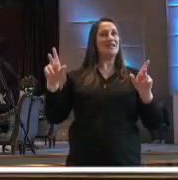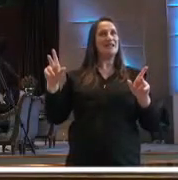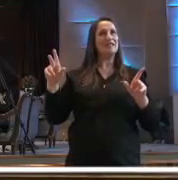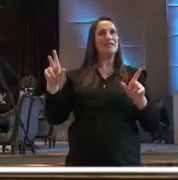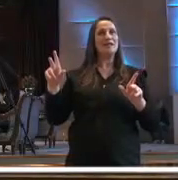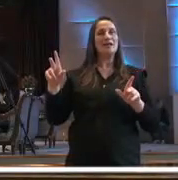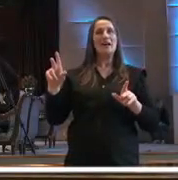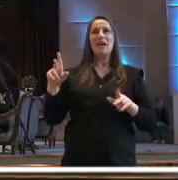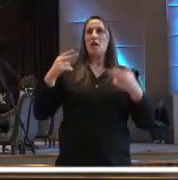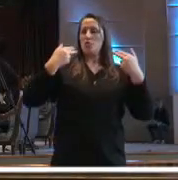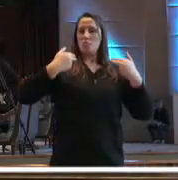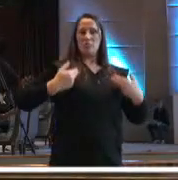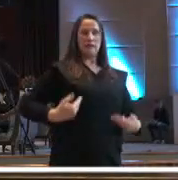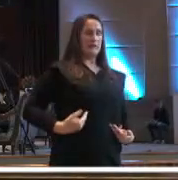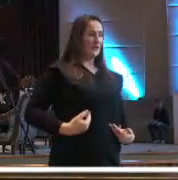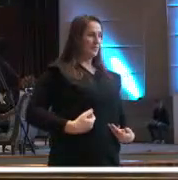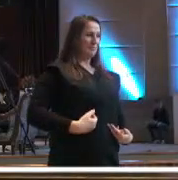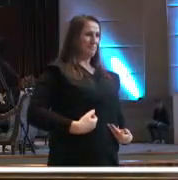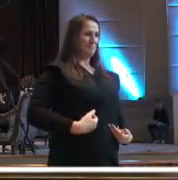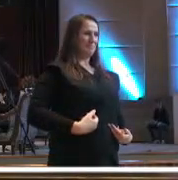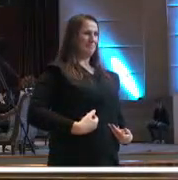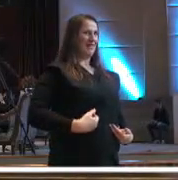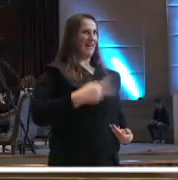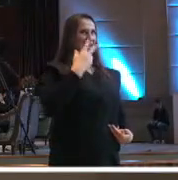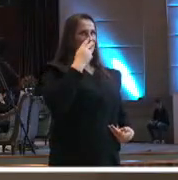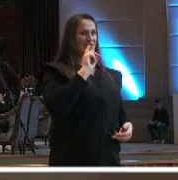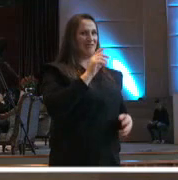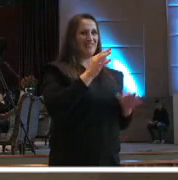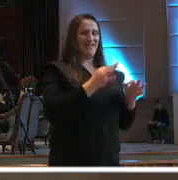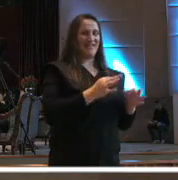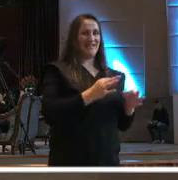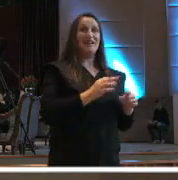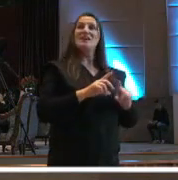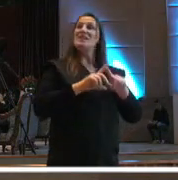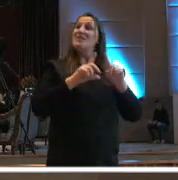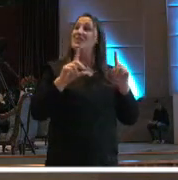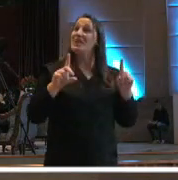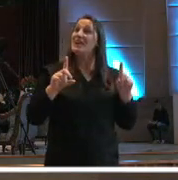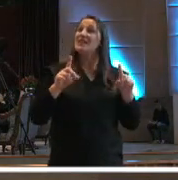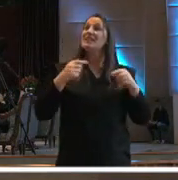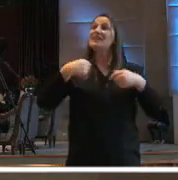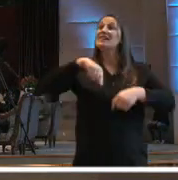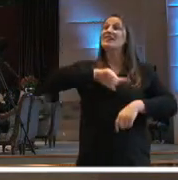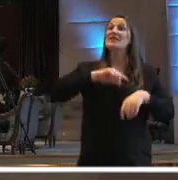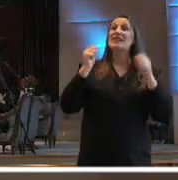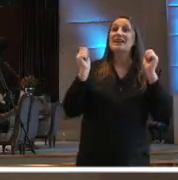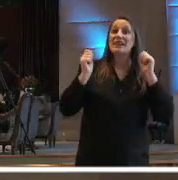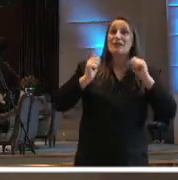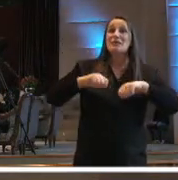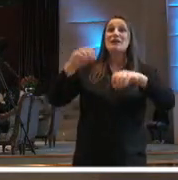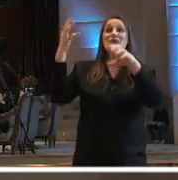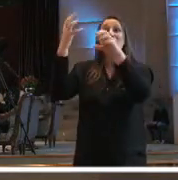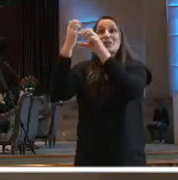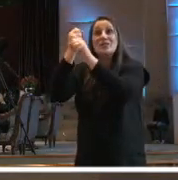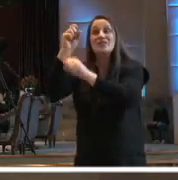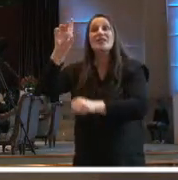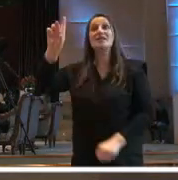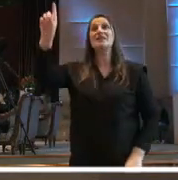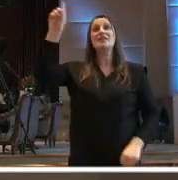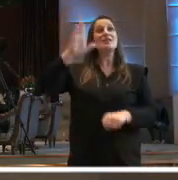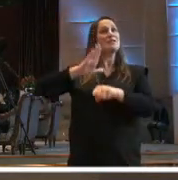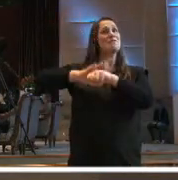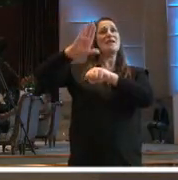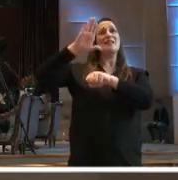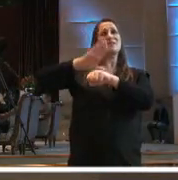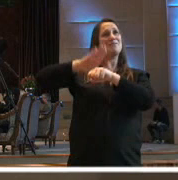podem parecer descabidas, mas é a nossa capacidade de confiar nele, mais do que